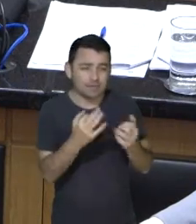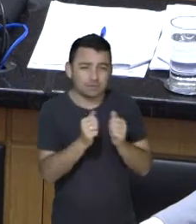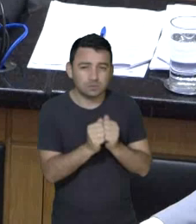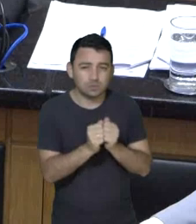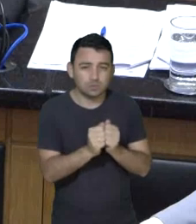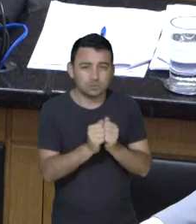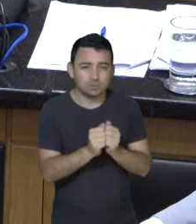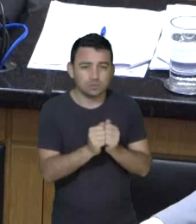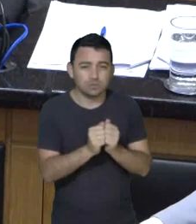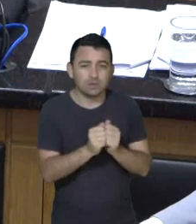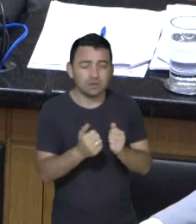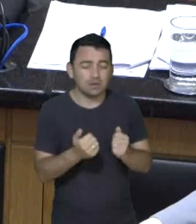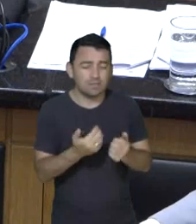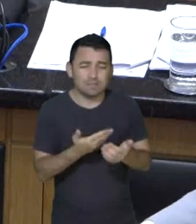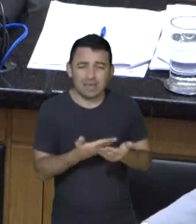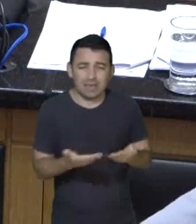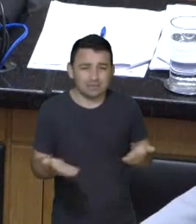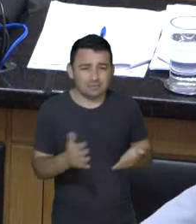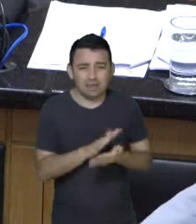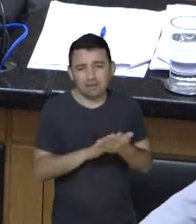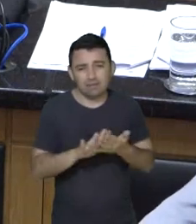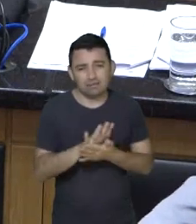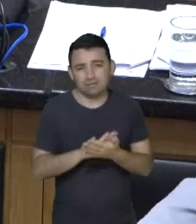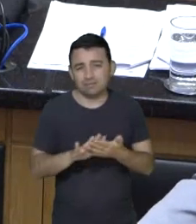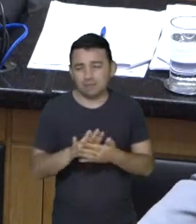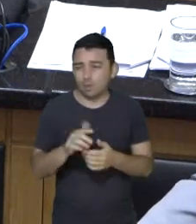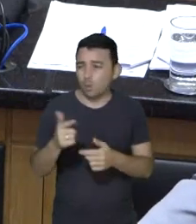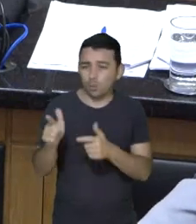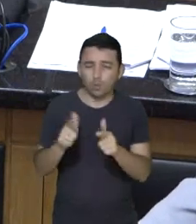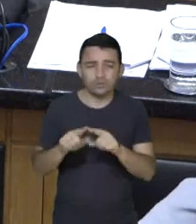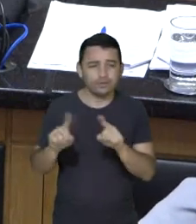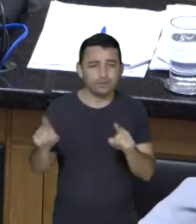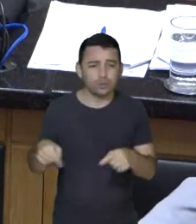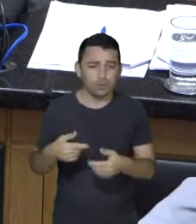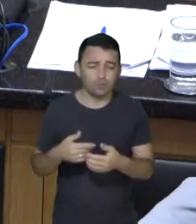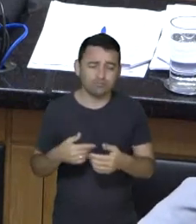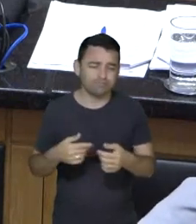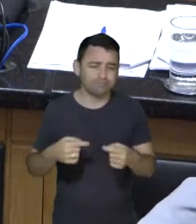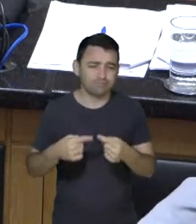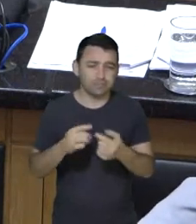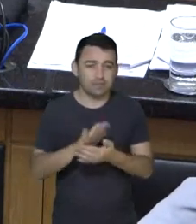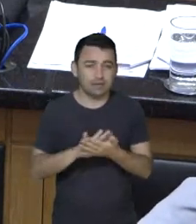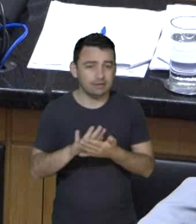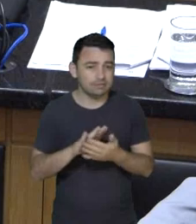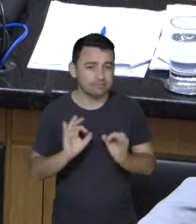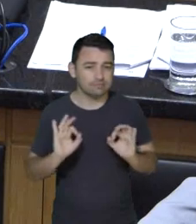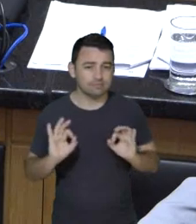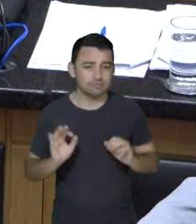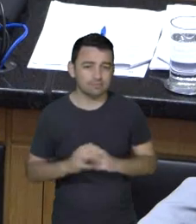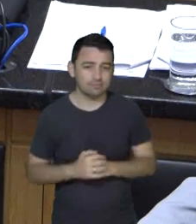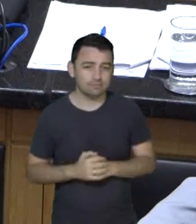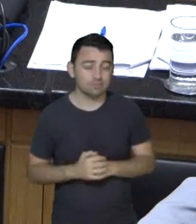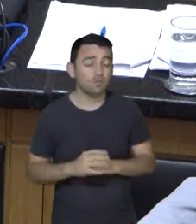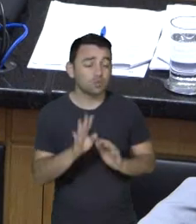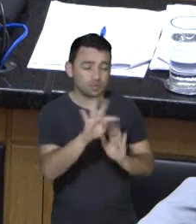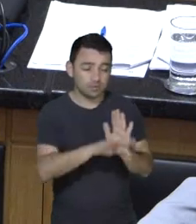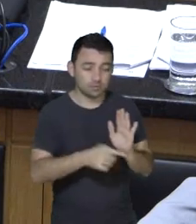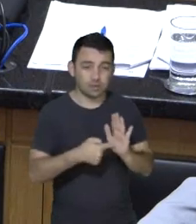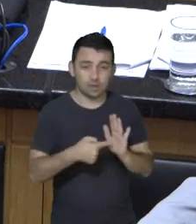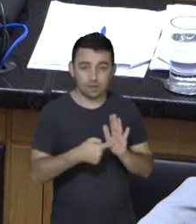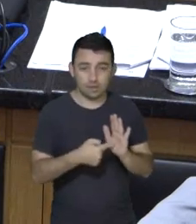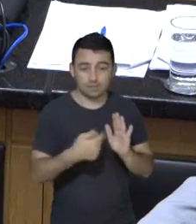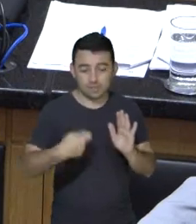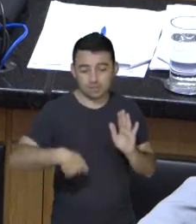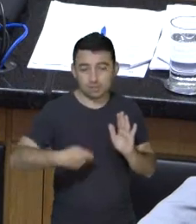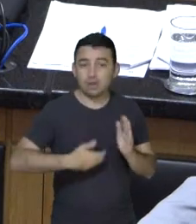ninguém perde se não está prejudicando o outro servidor. Então, nós temos que fazer com que o texto seja aprovado